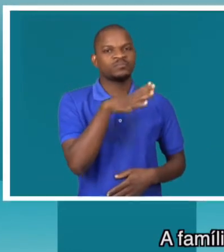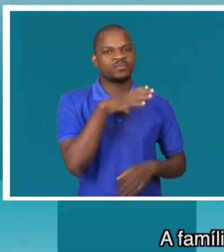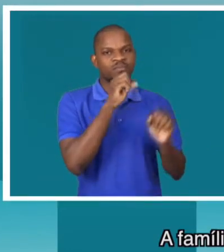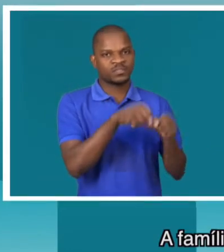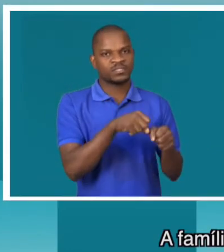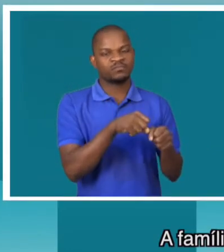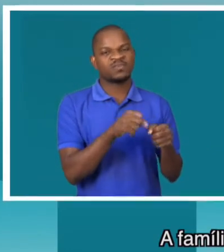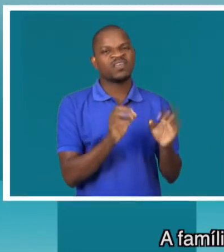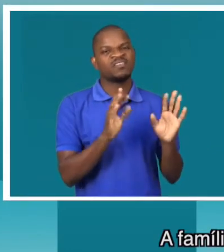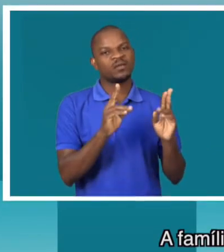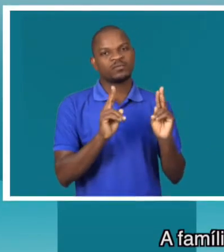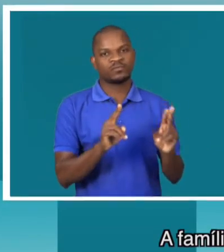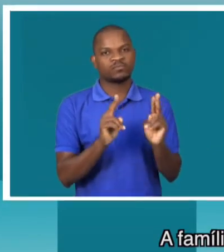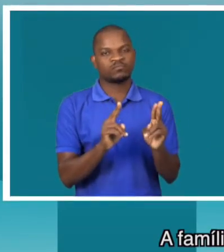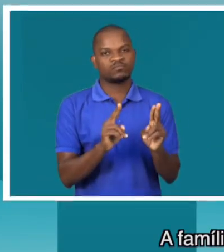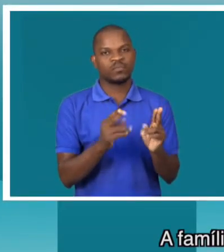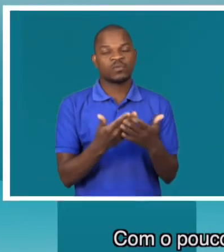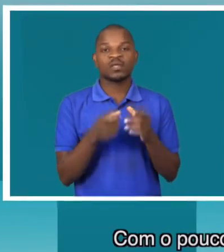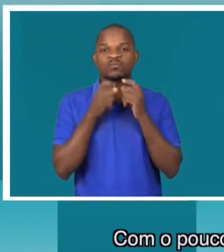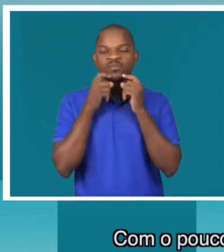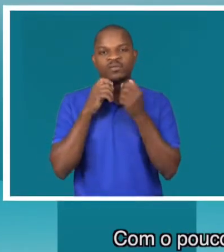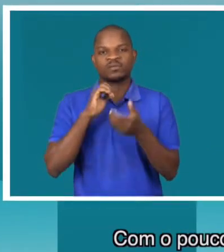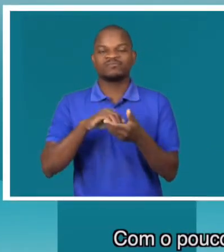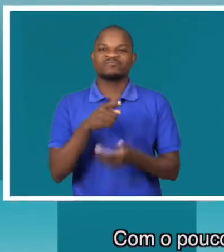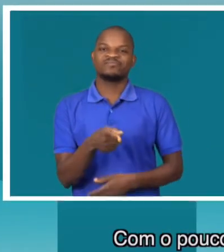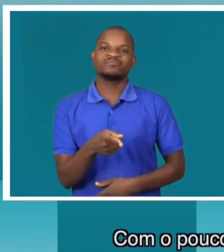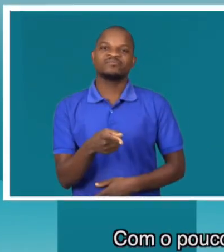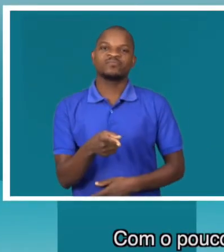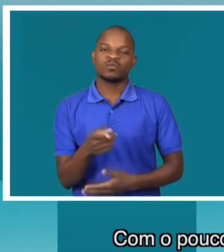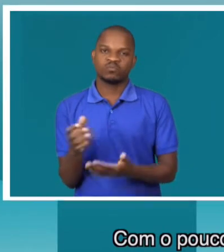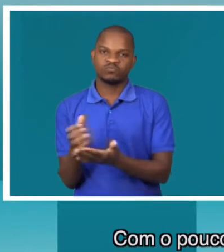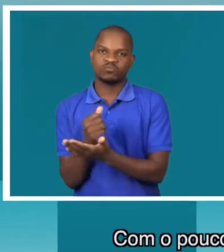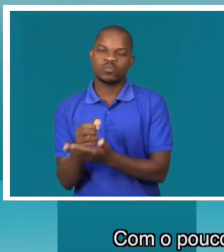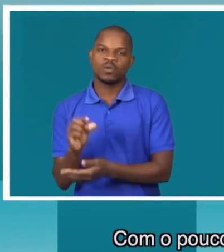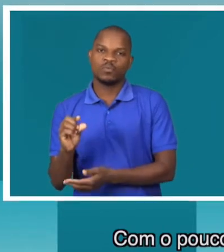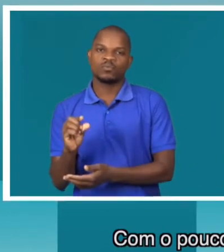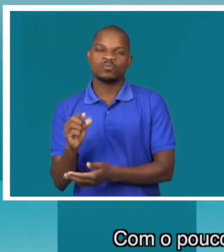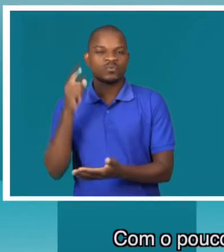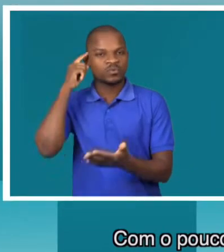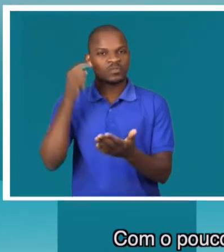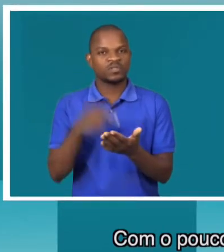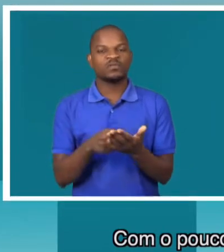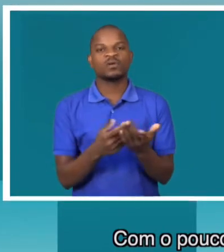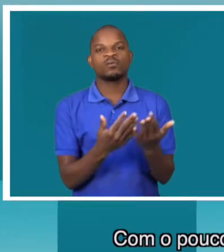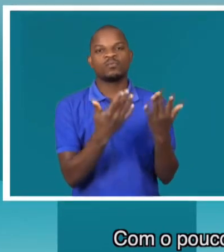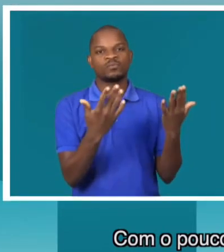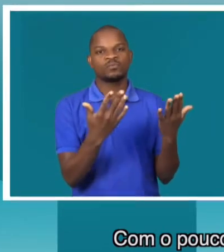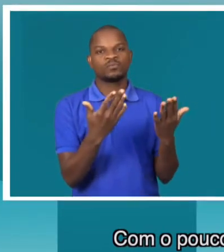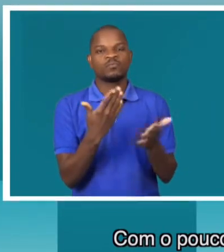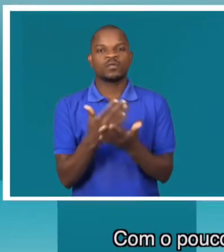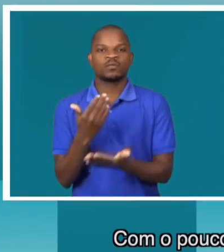É assim maneira. A nossa vida moçambicana é assim. O povo consegue. É muito. Para poder